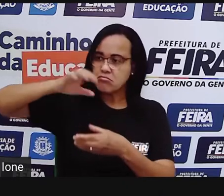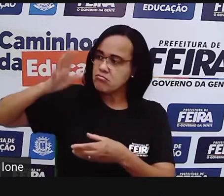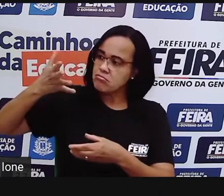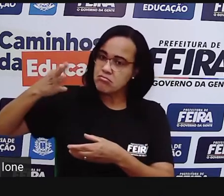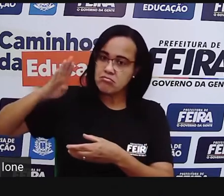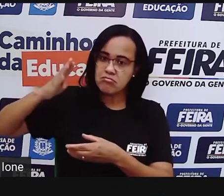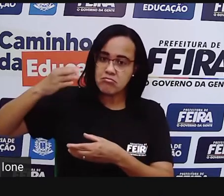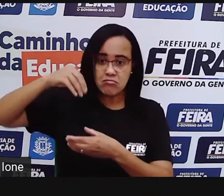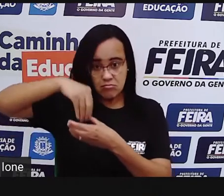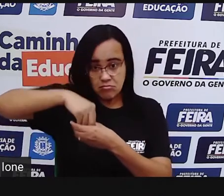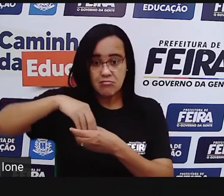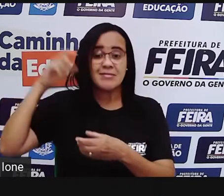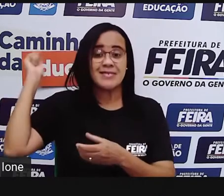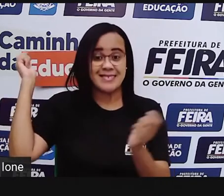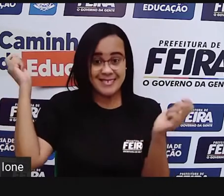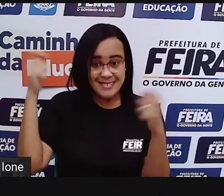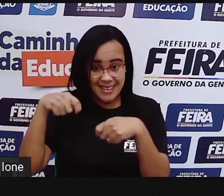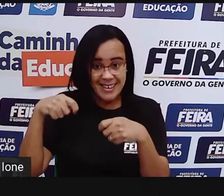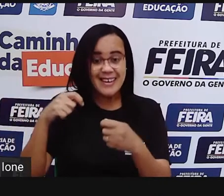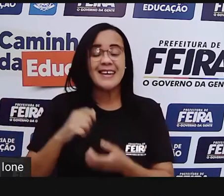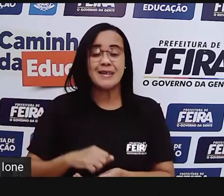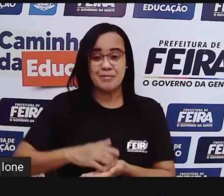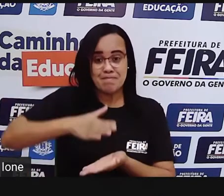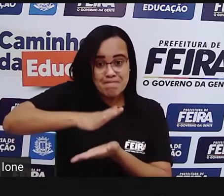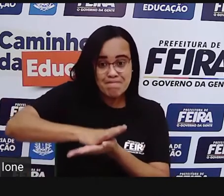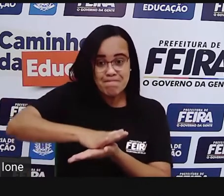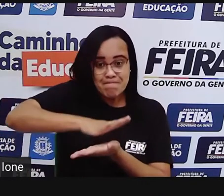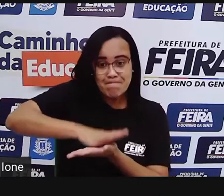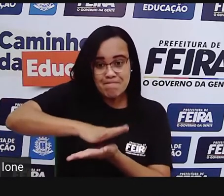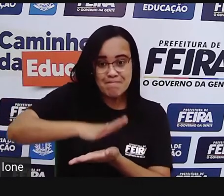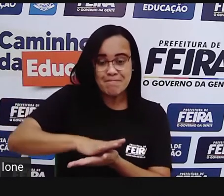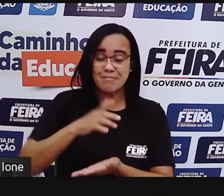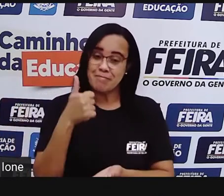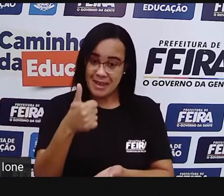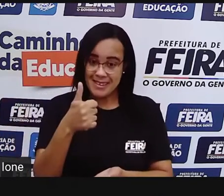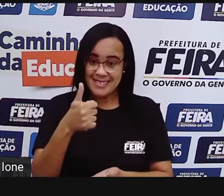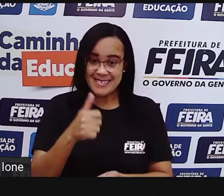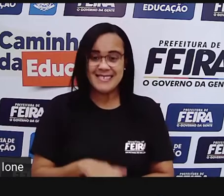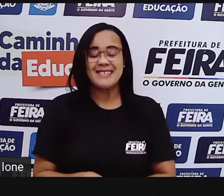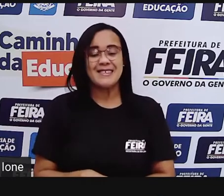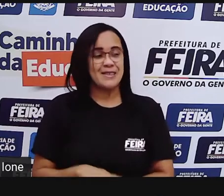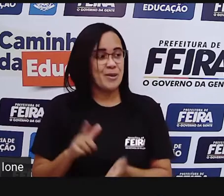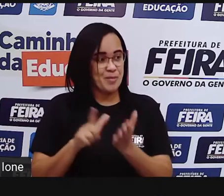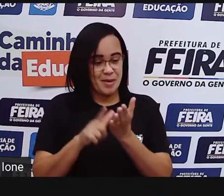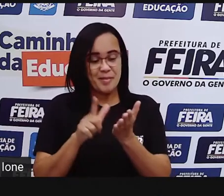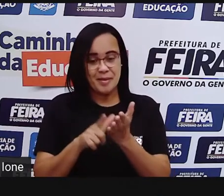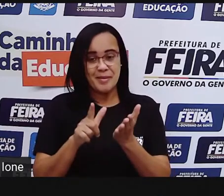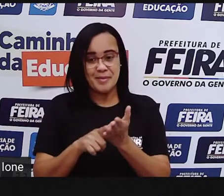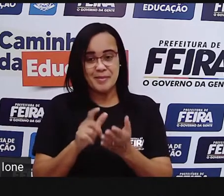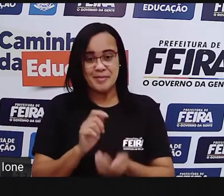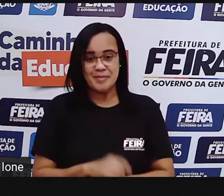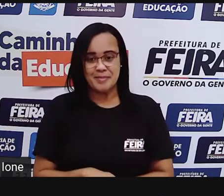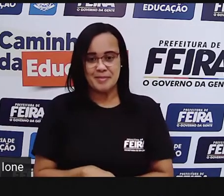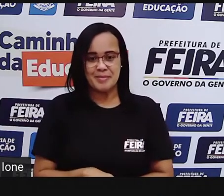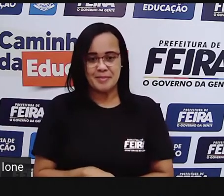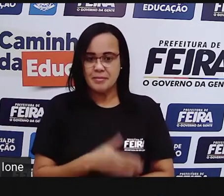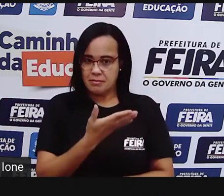vá até o final dele para a gente poder empurrar o papel. Empurrei o